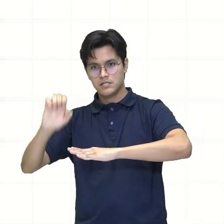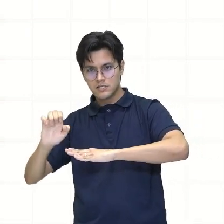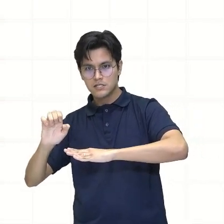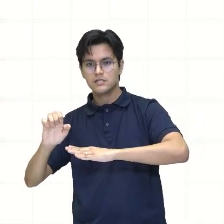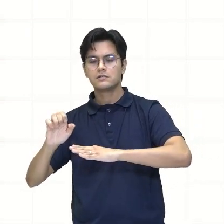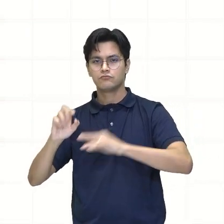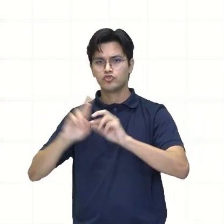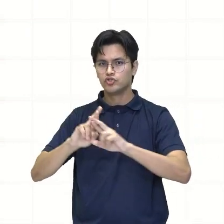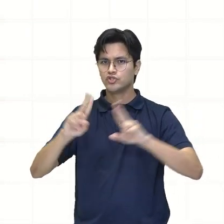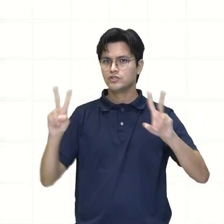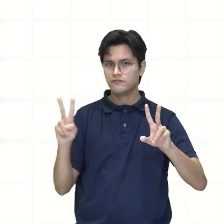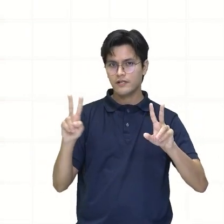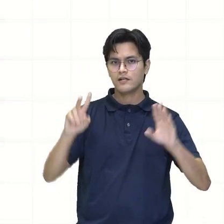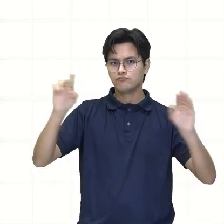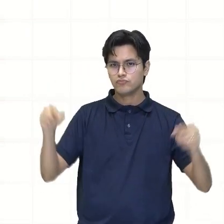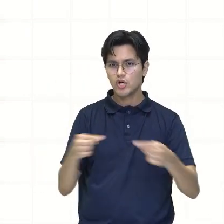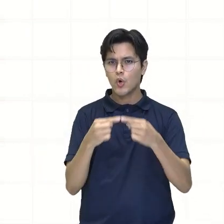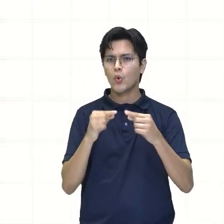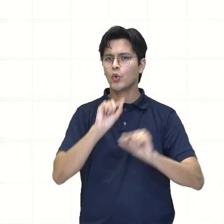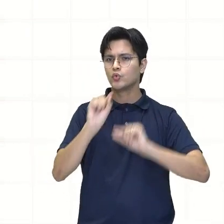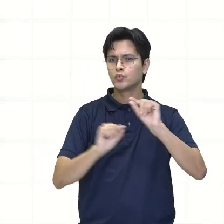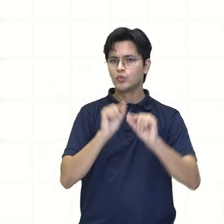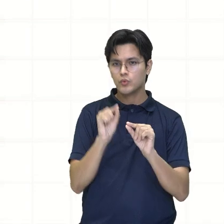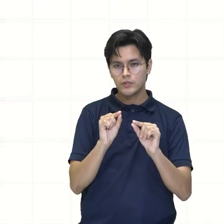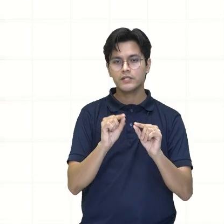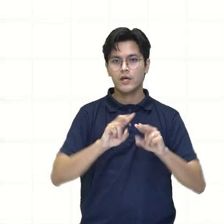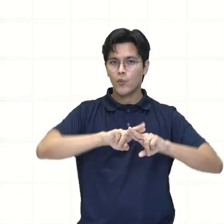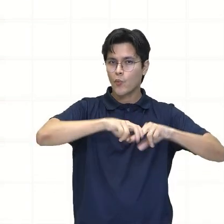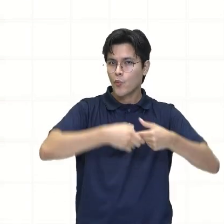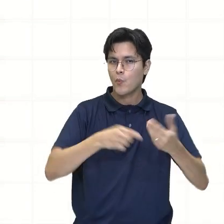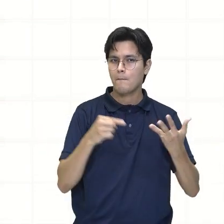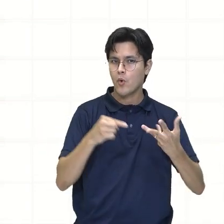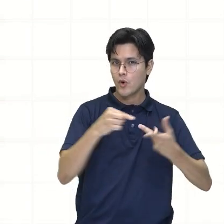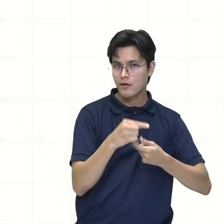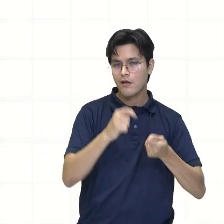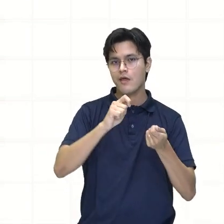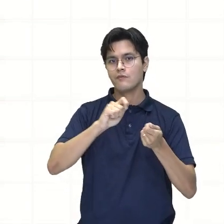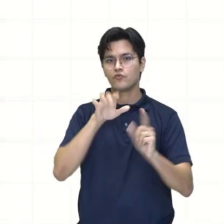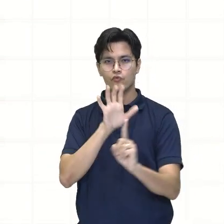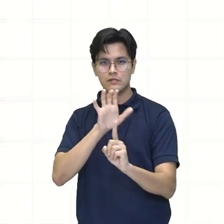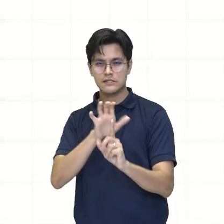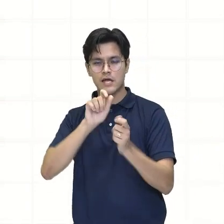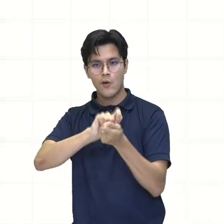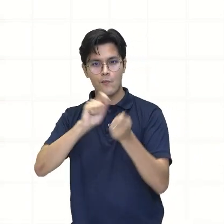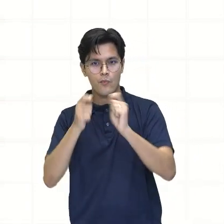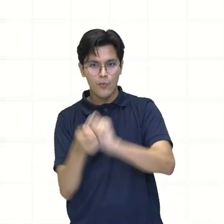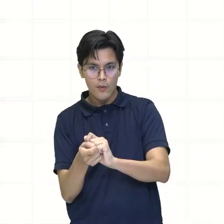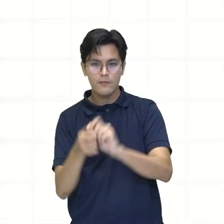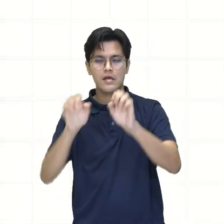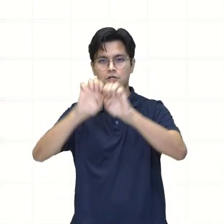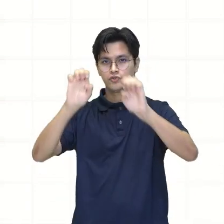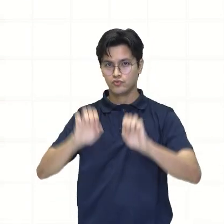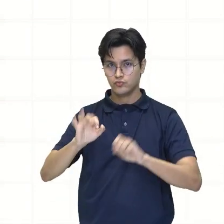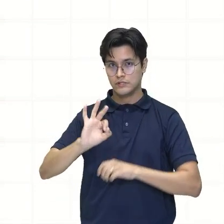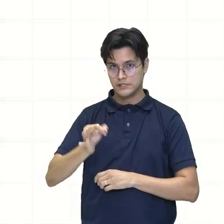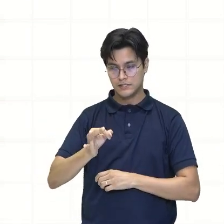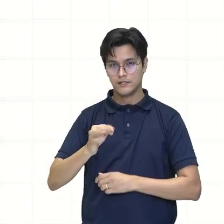os agentes que vão modelar cada uma dessas formas, tá bom? Que fica localizada ali em Fernando de Noronha, tá